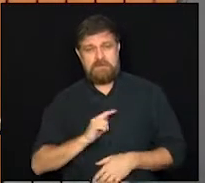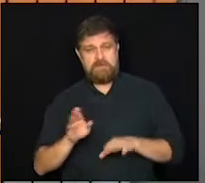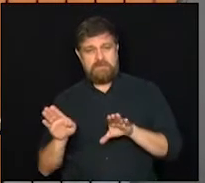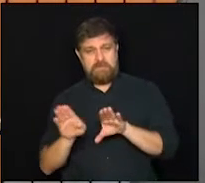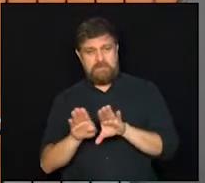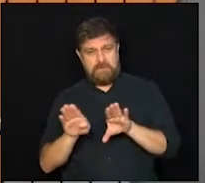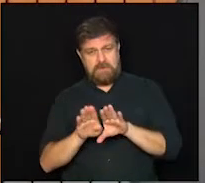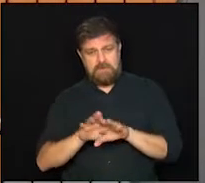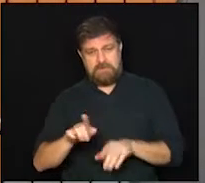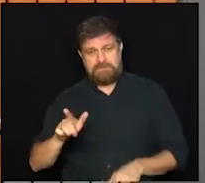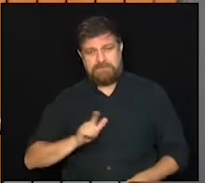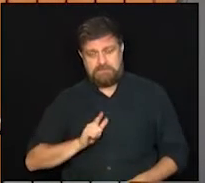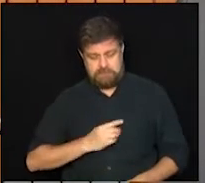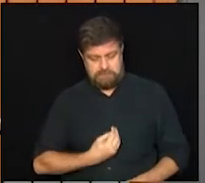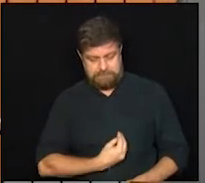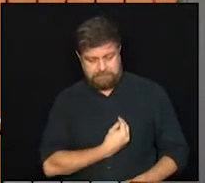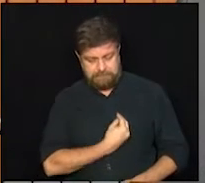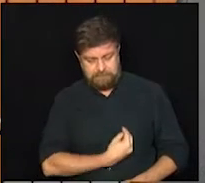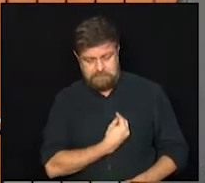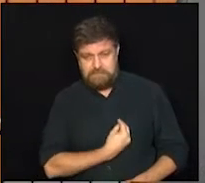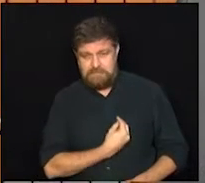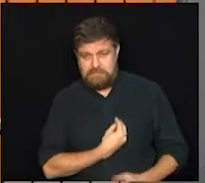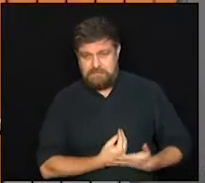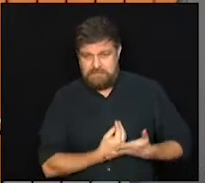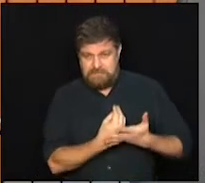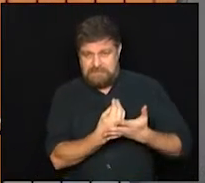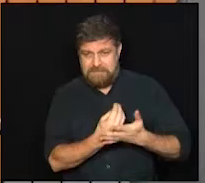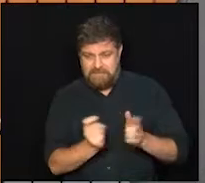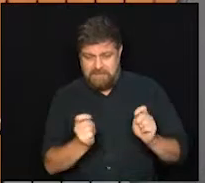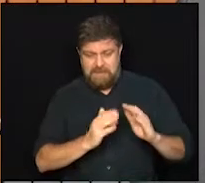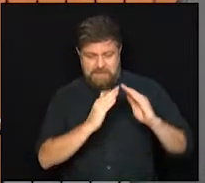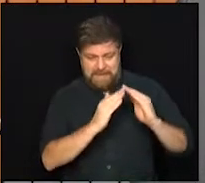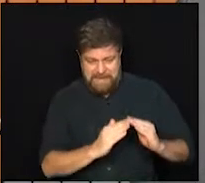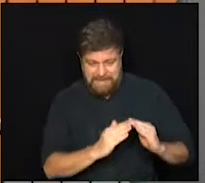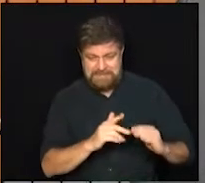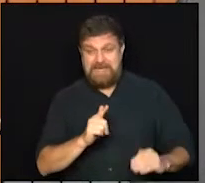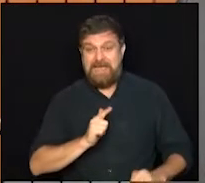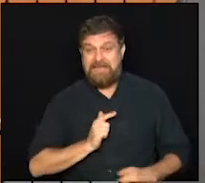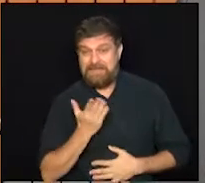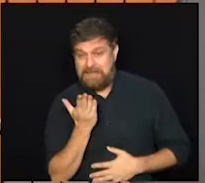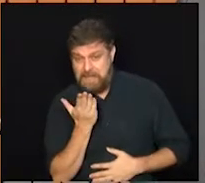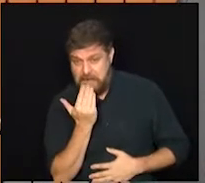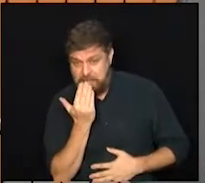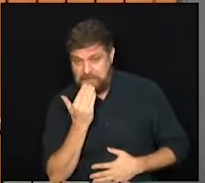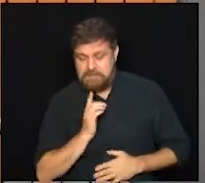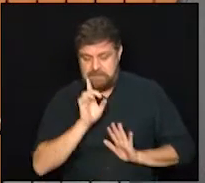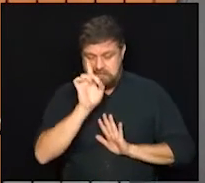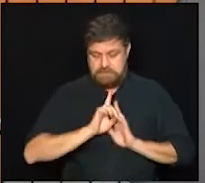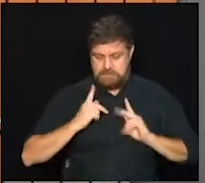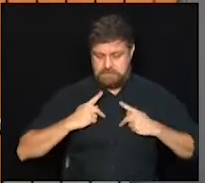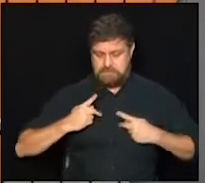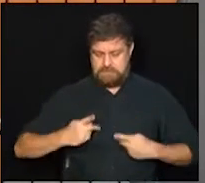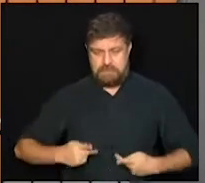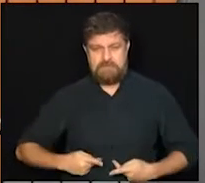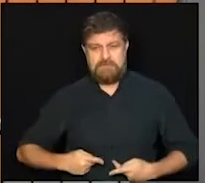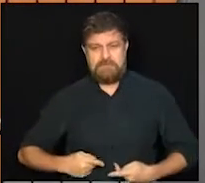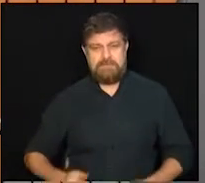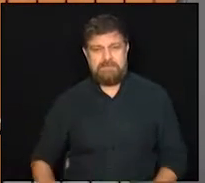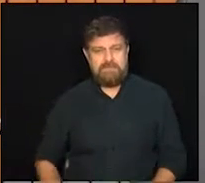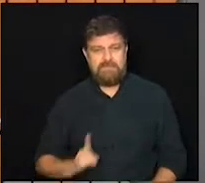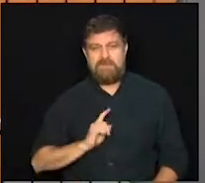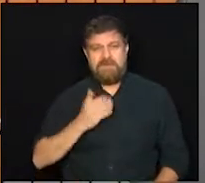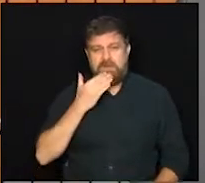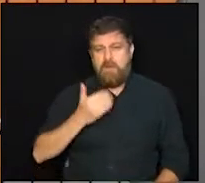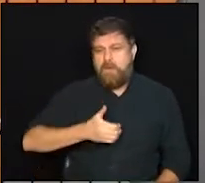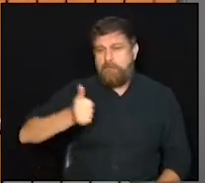nível de vida suficiente para poder morar e se alimentar. A violação dos direitos humanos não melhora